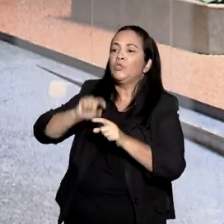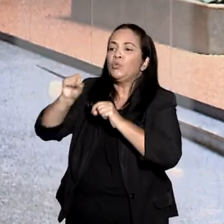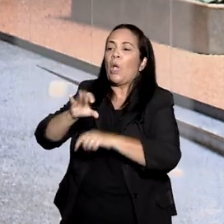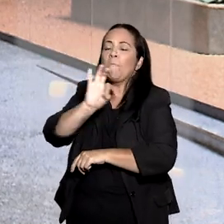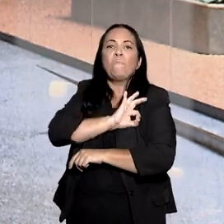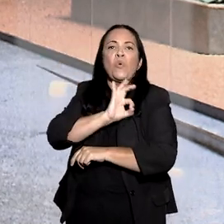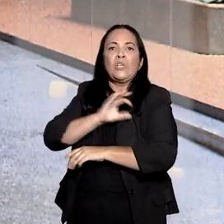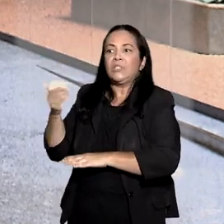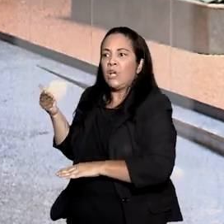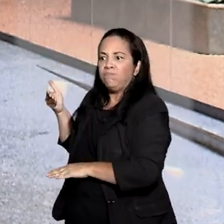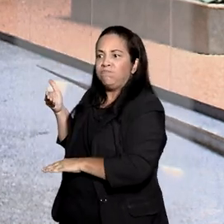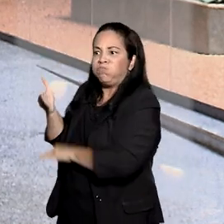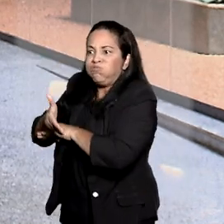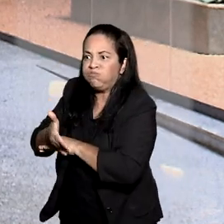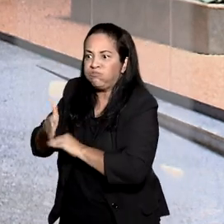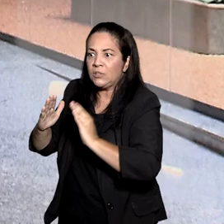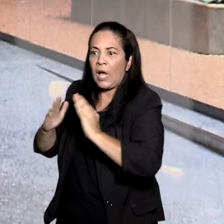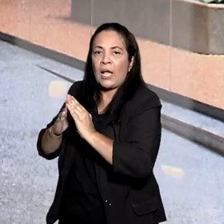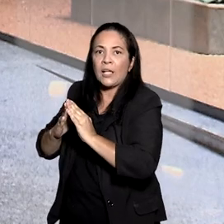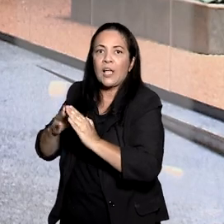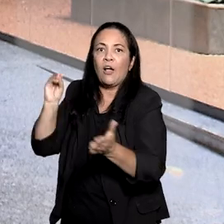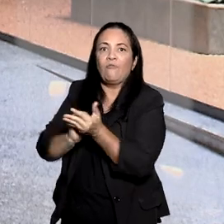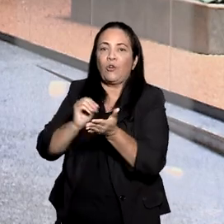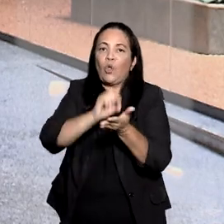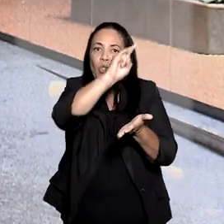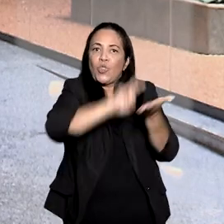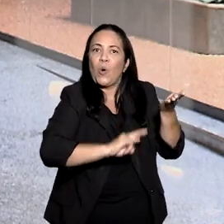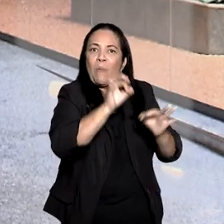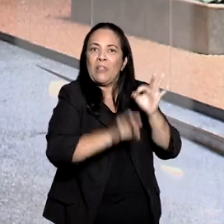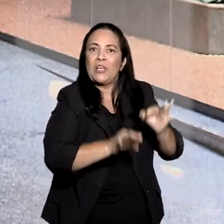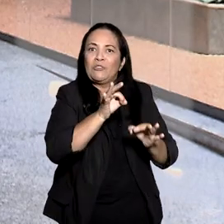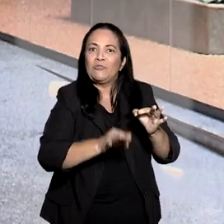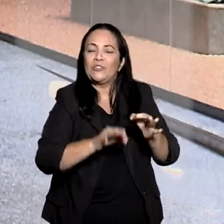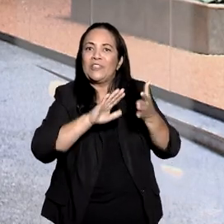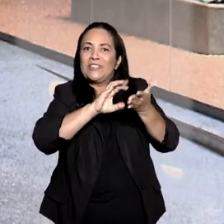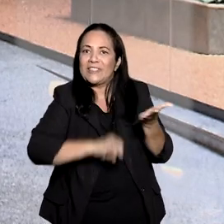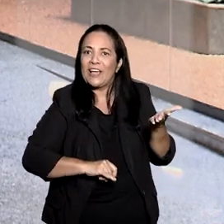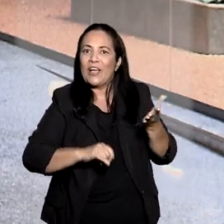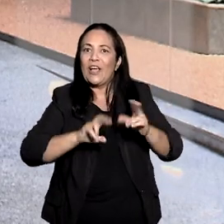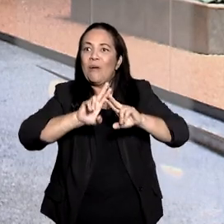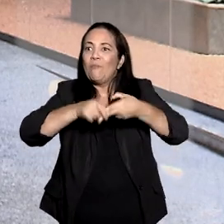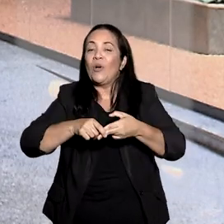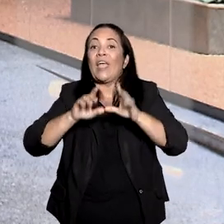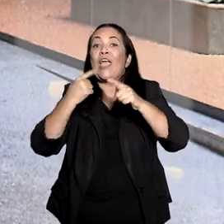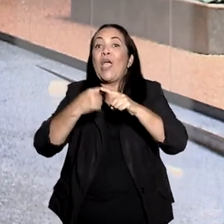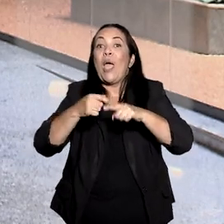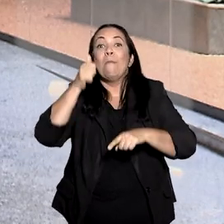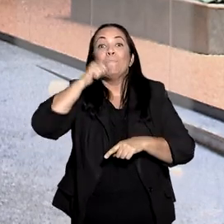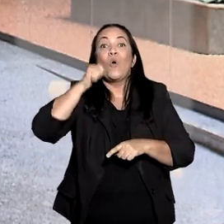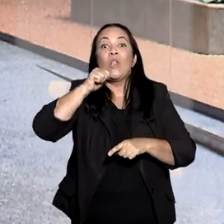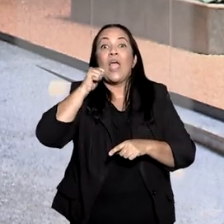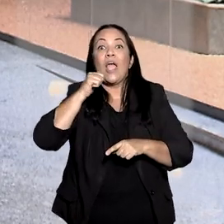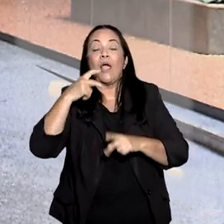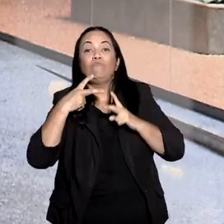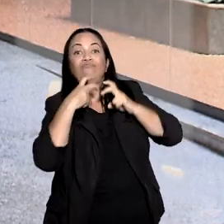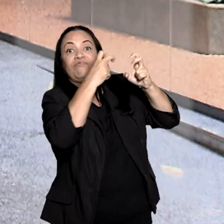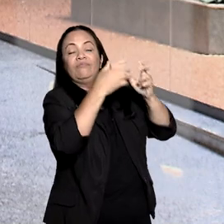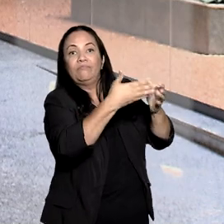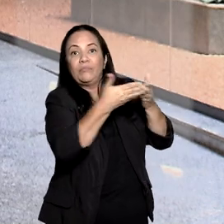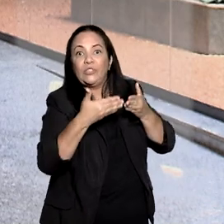que o ingresso dos policiais sem mandado judicial foi justificado pelo pedido de socorro feito pela mulher